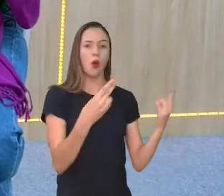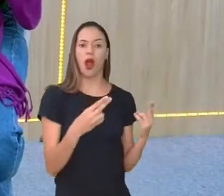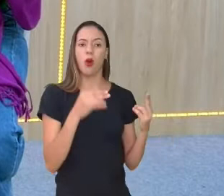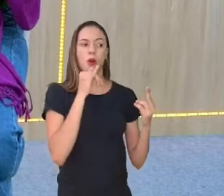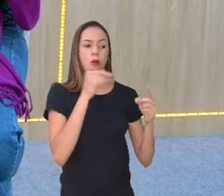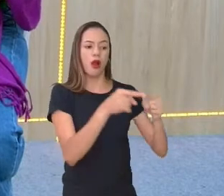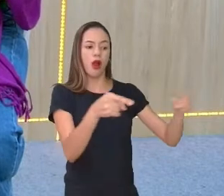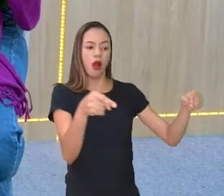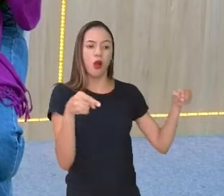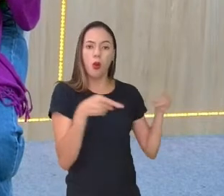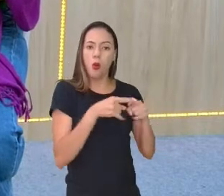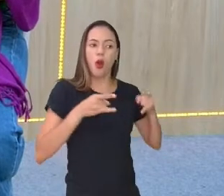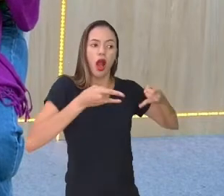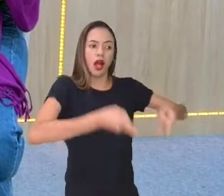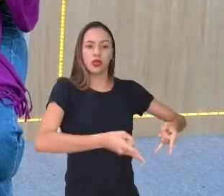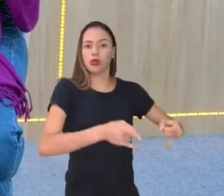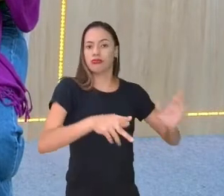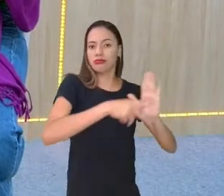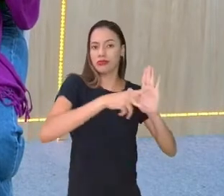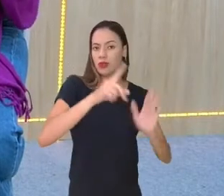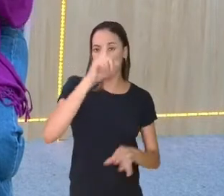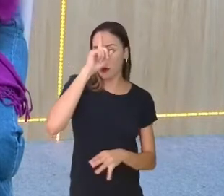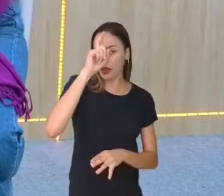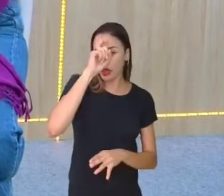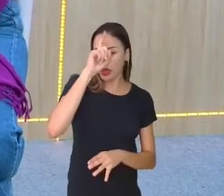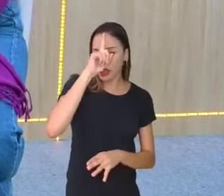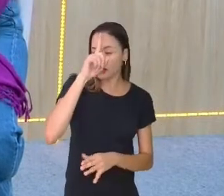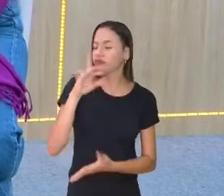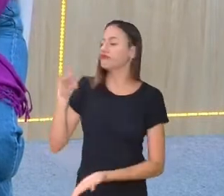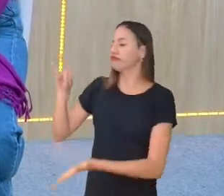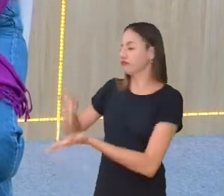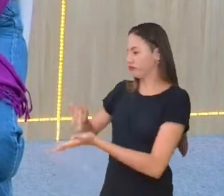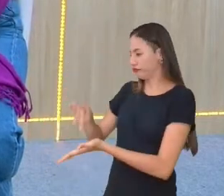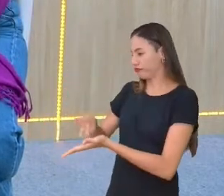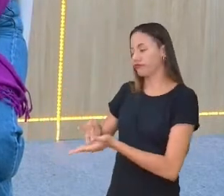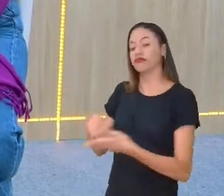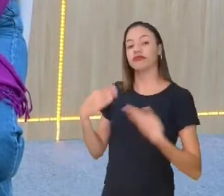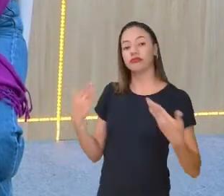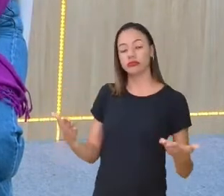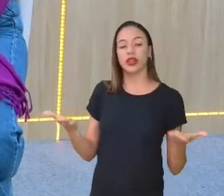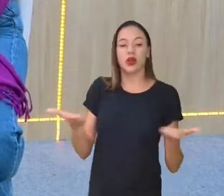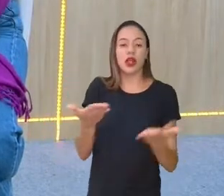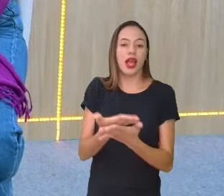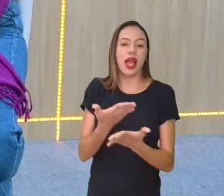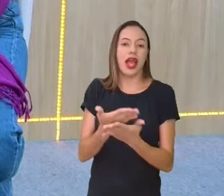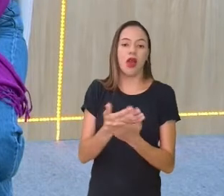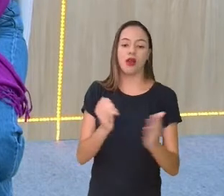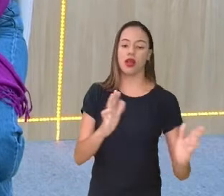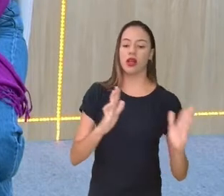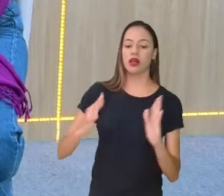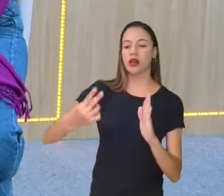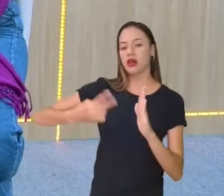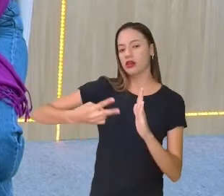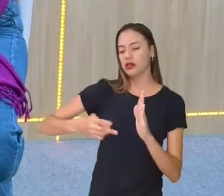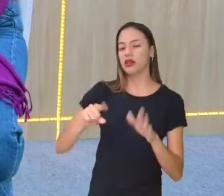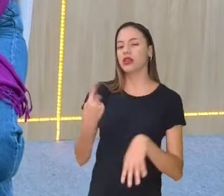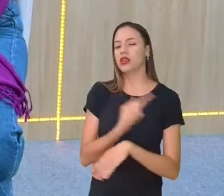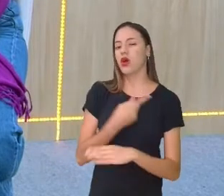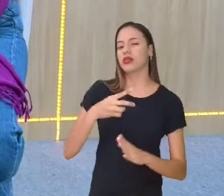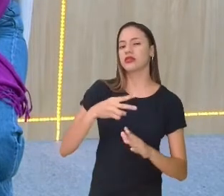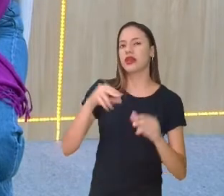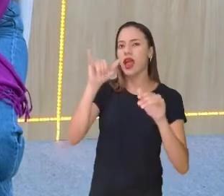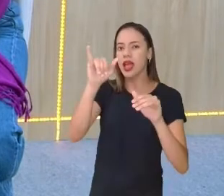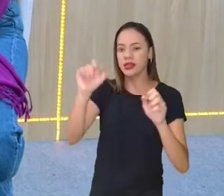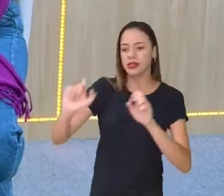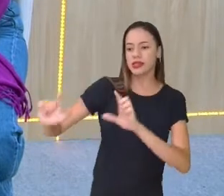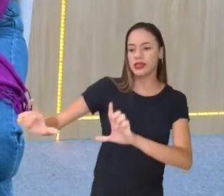gente. Isso mesmo. Então, ao longo dessa aula do módulo 2, a gente leu alguns cenários,